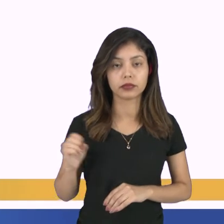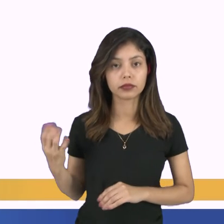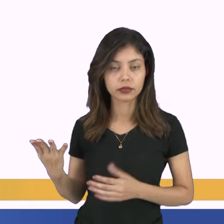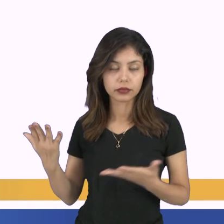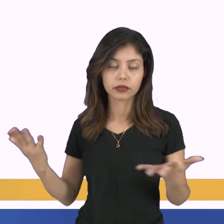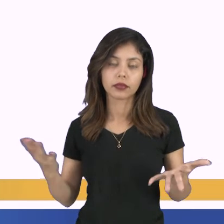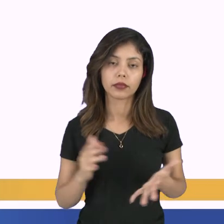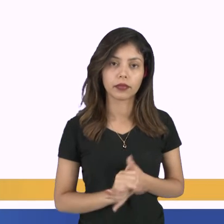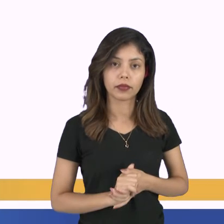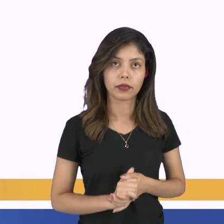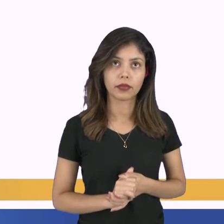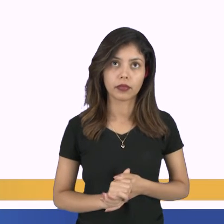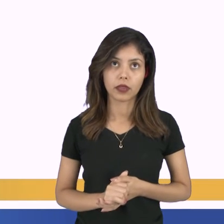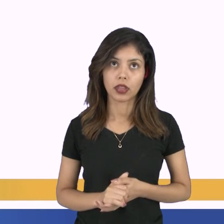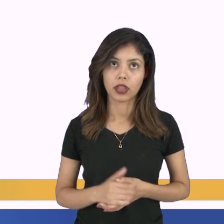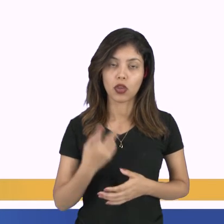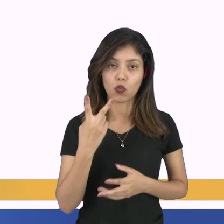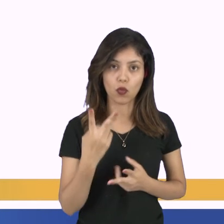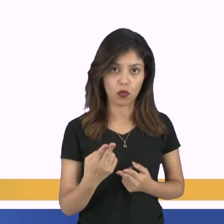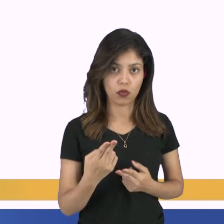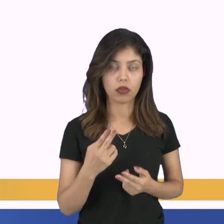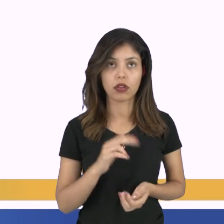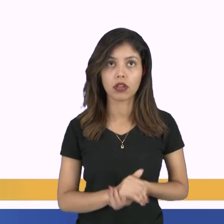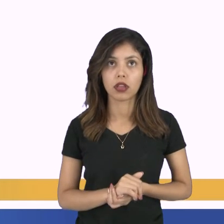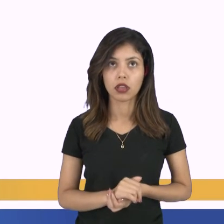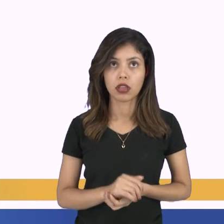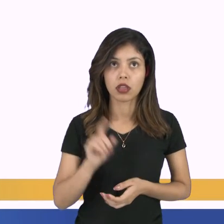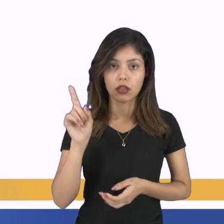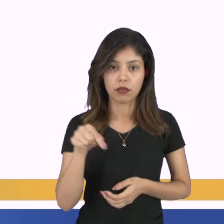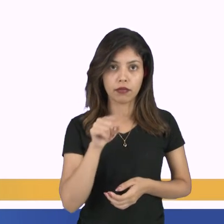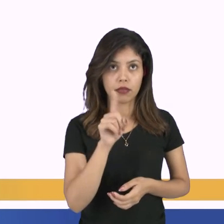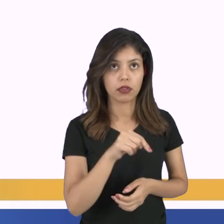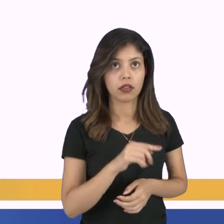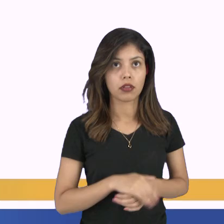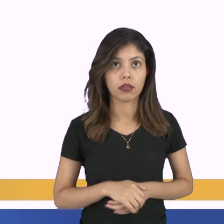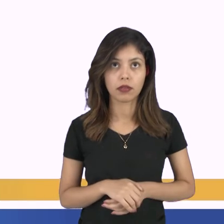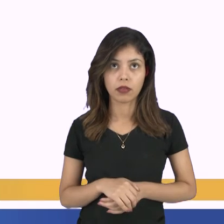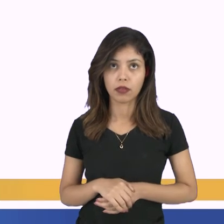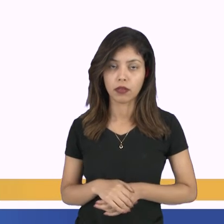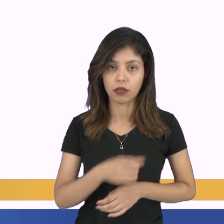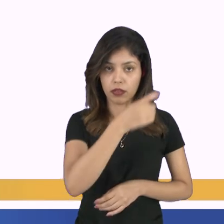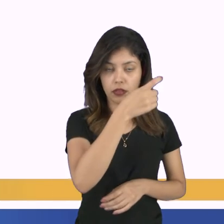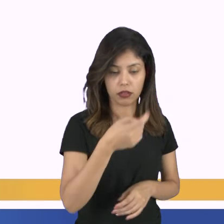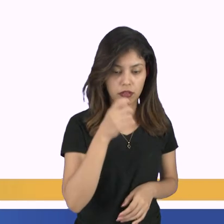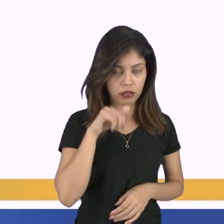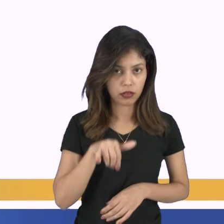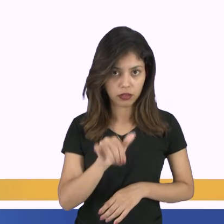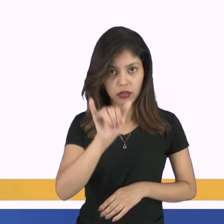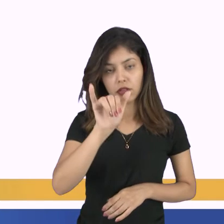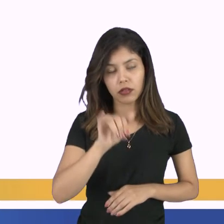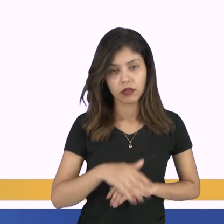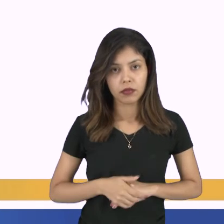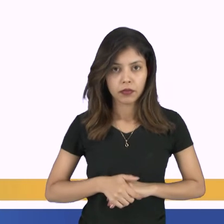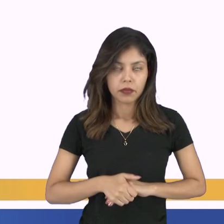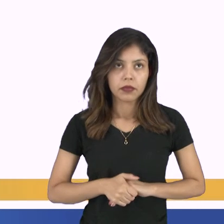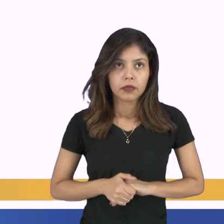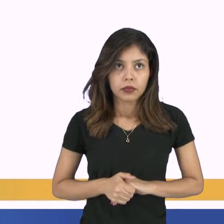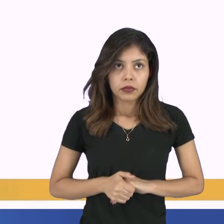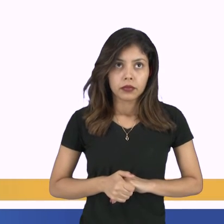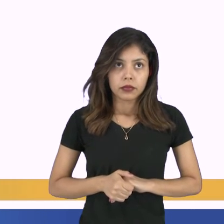aqui, as cargas são iguais, elas vão se anular, então a fórmula desse composto vai ser